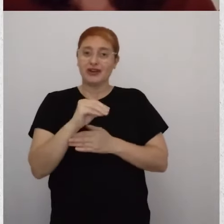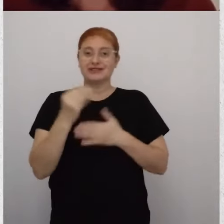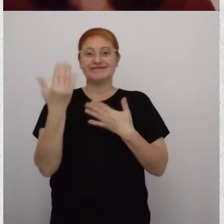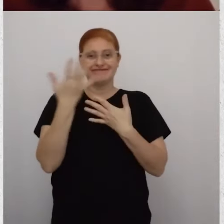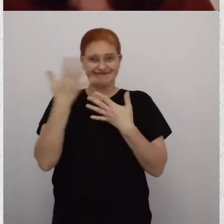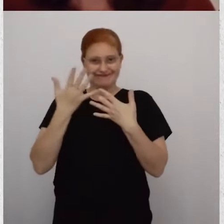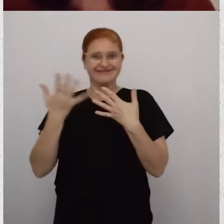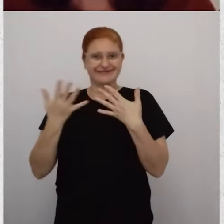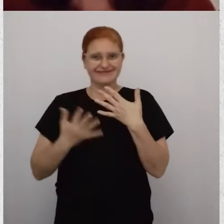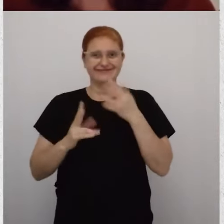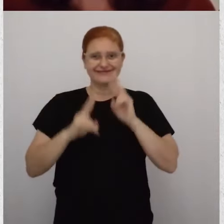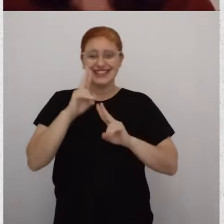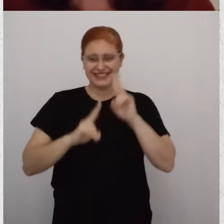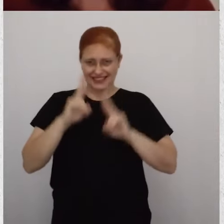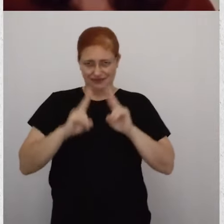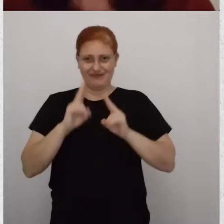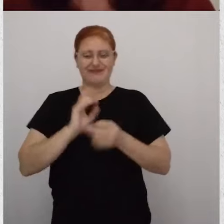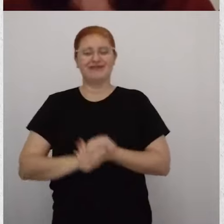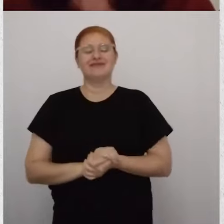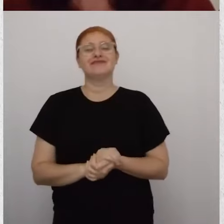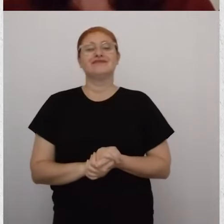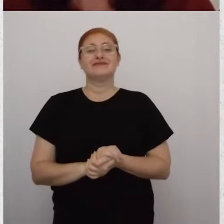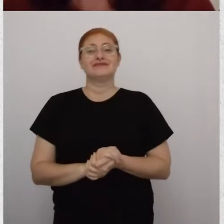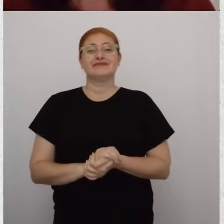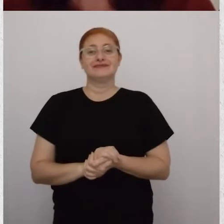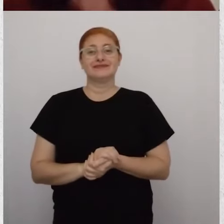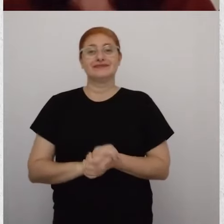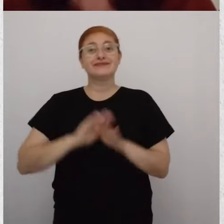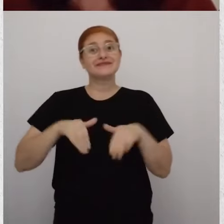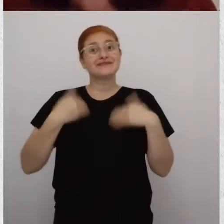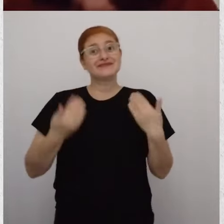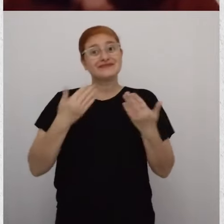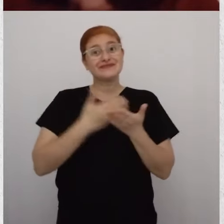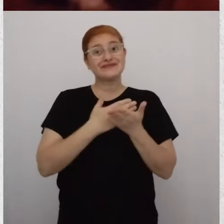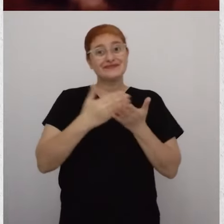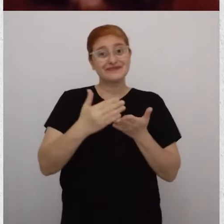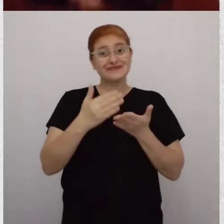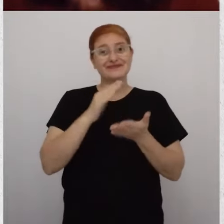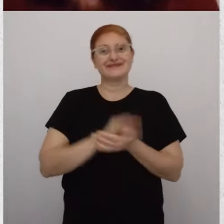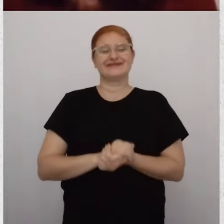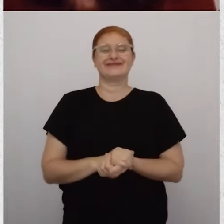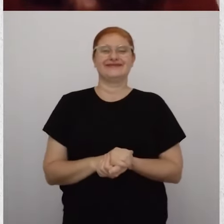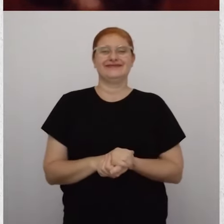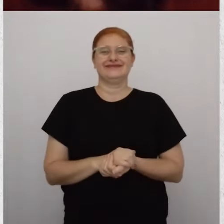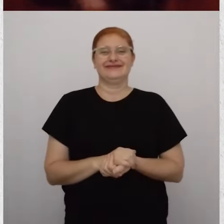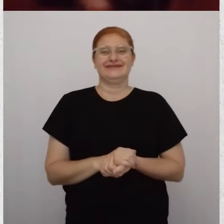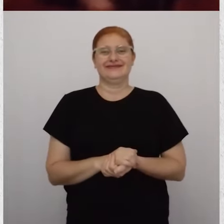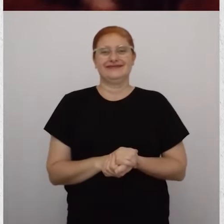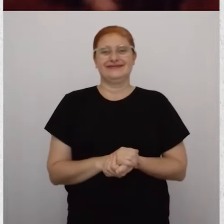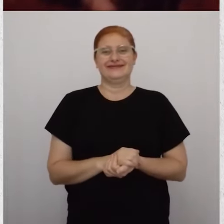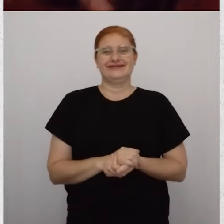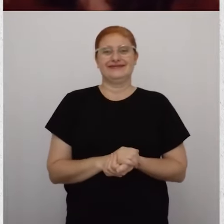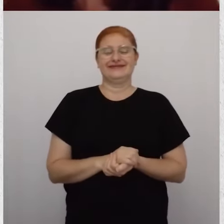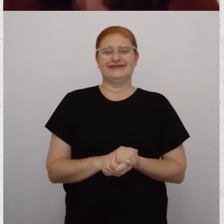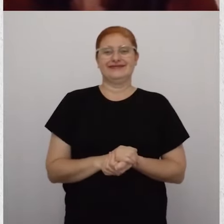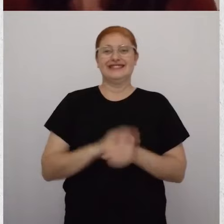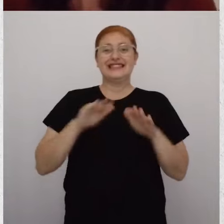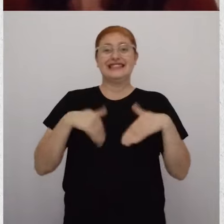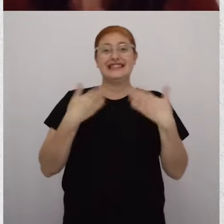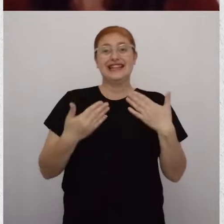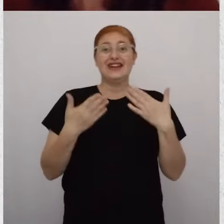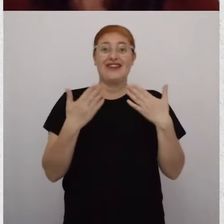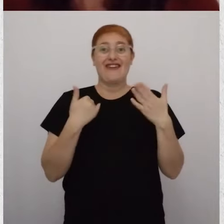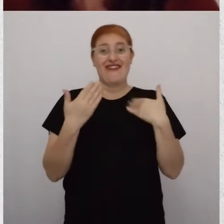imagem da tradução de Libras na edição. Então, vamos conversar? Ô, Bia, Vamos queria tanto embora. conversar